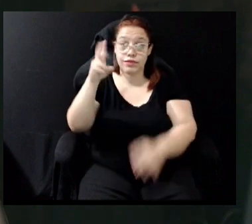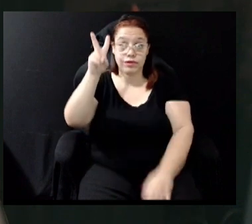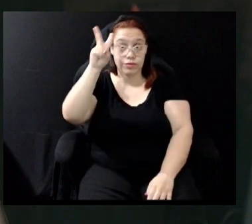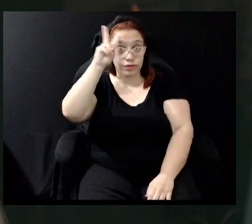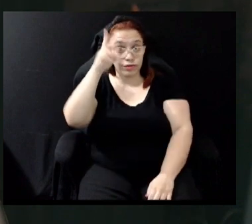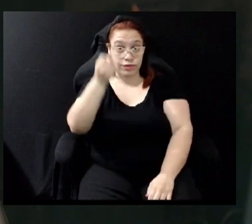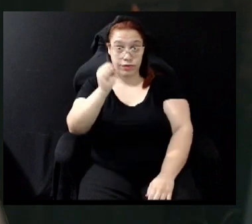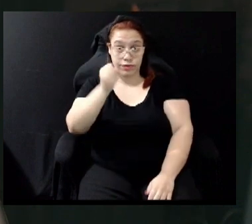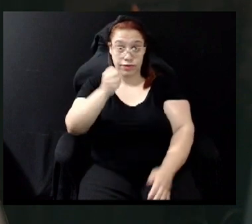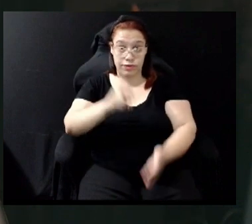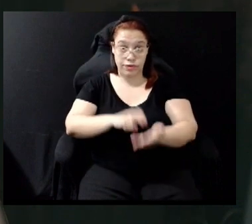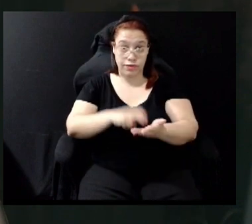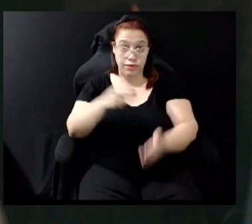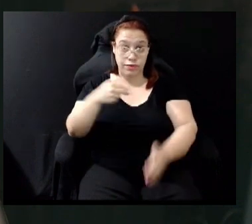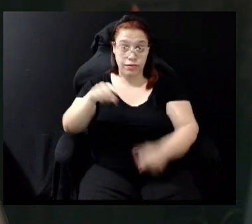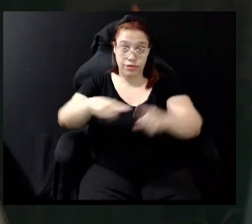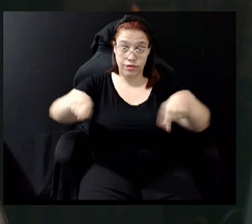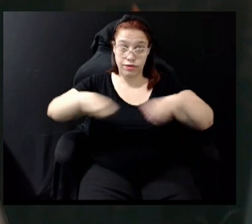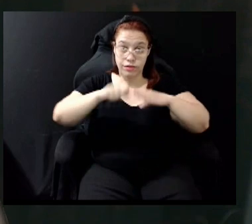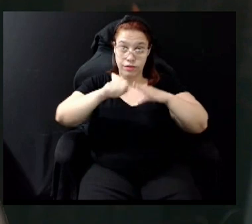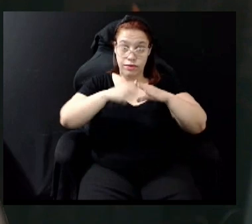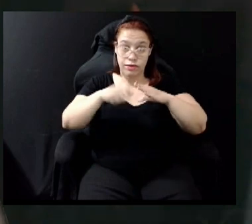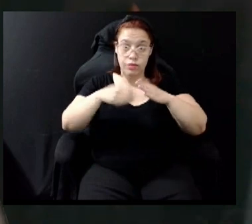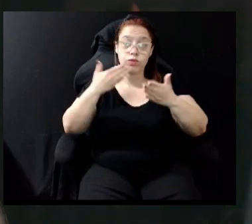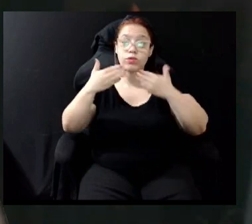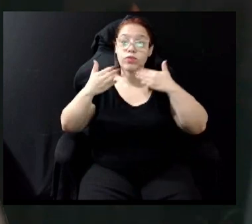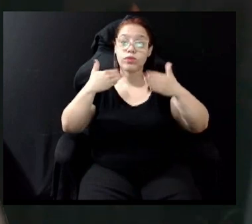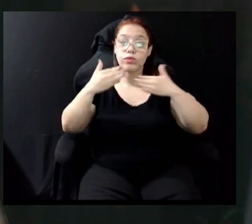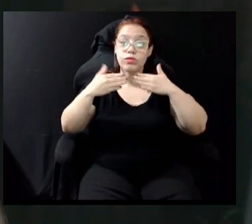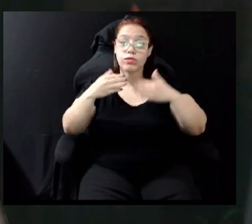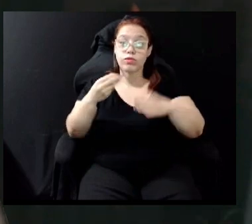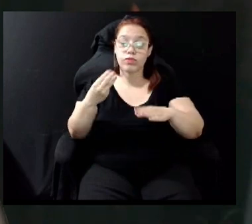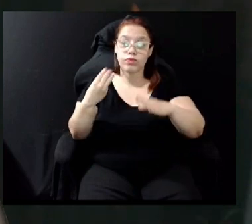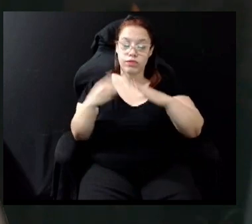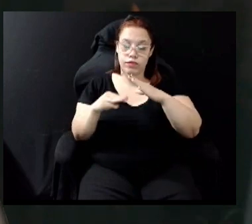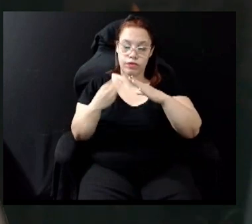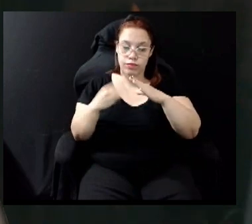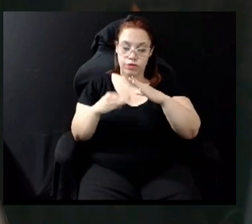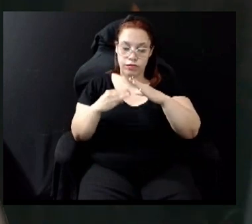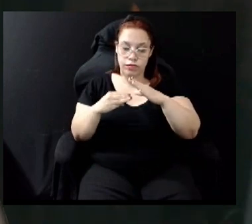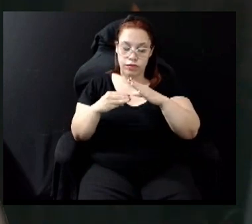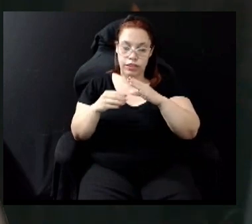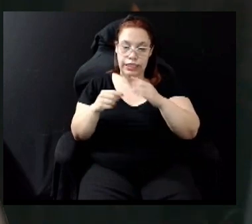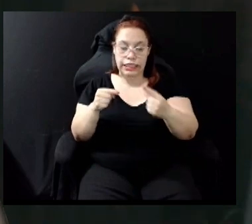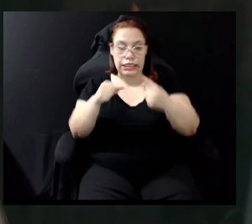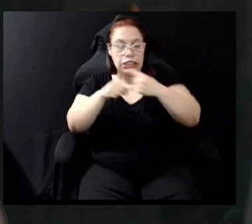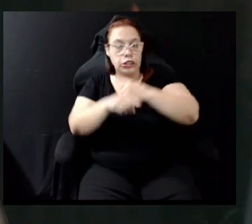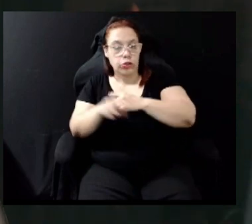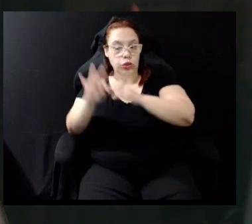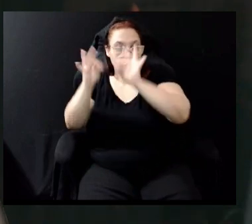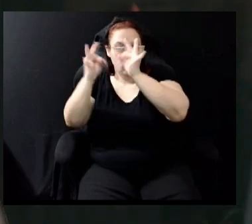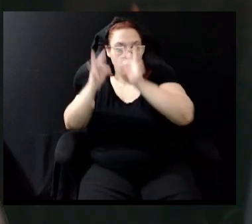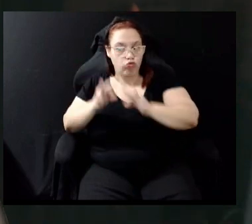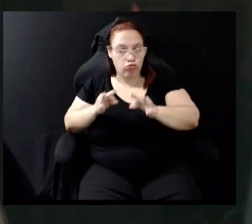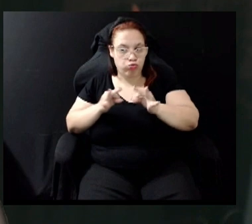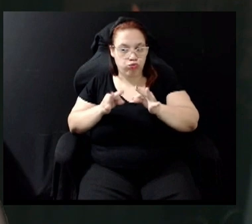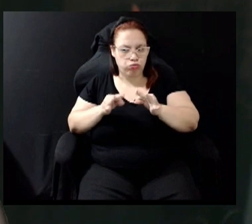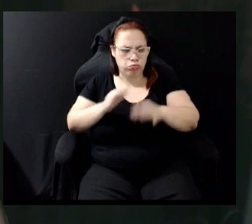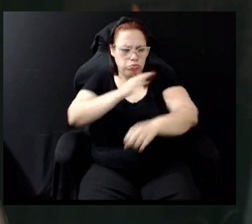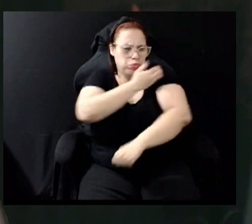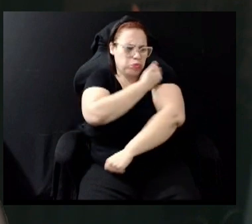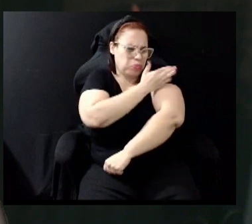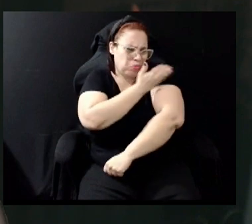tem mais Estúdio Câmara, e aí a gente vai falar de terceira idade versus tecnologia. Contra qualquer preconceito, a população